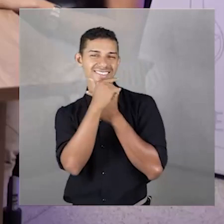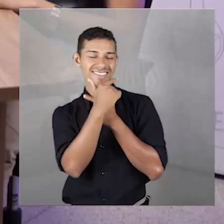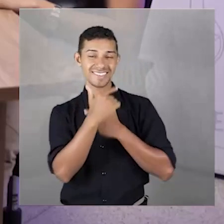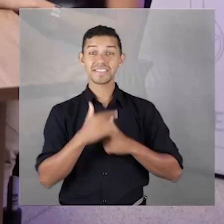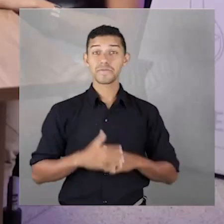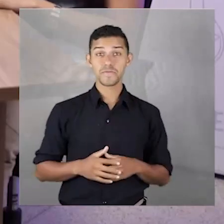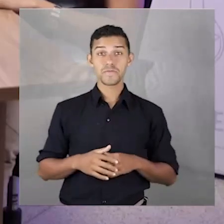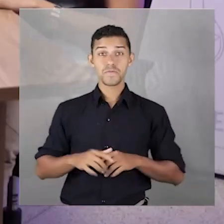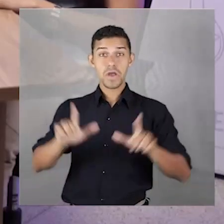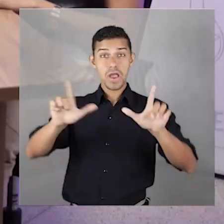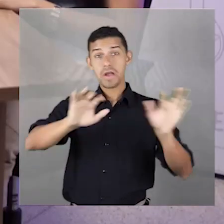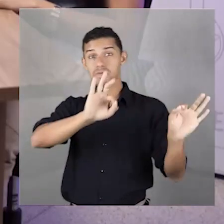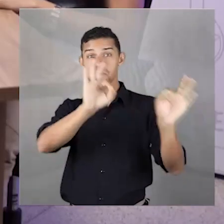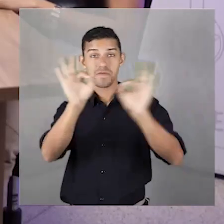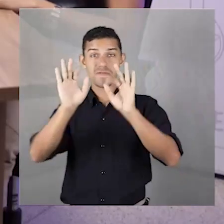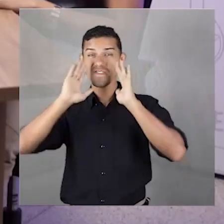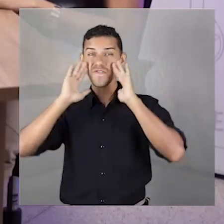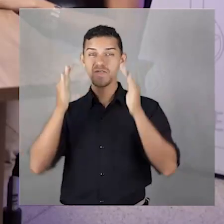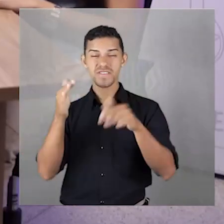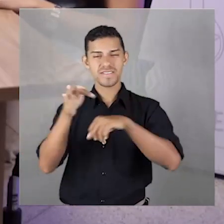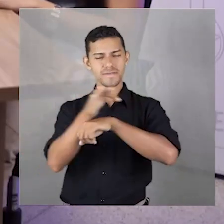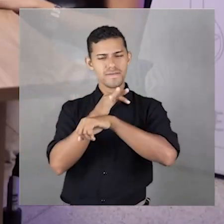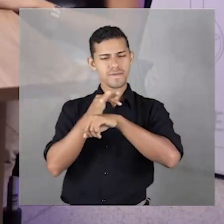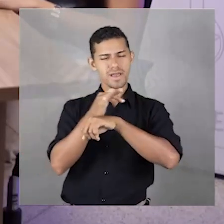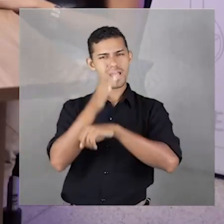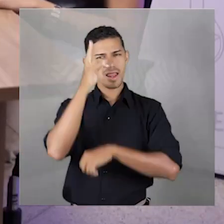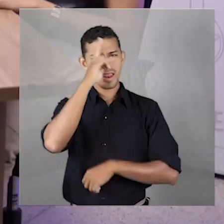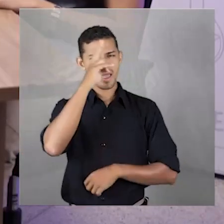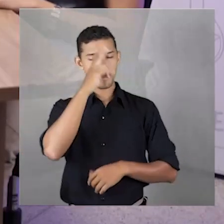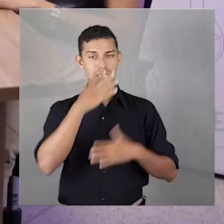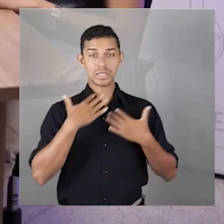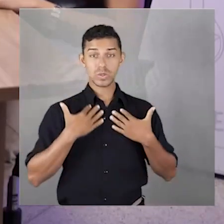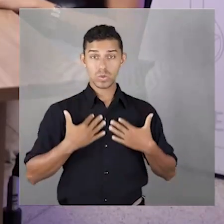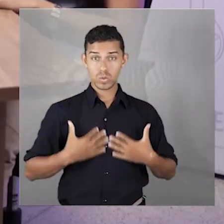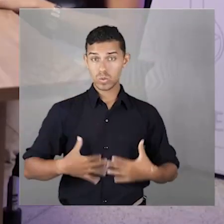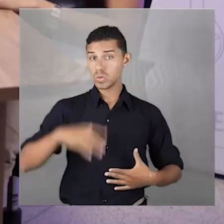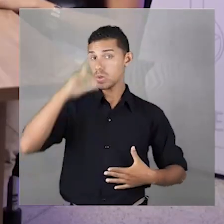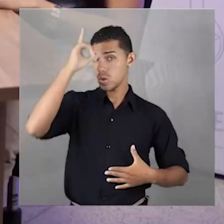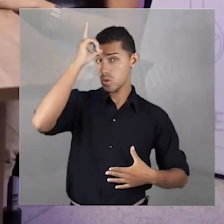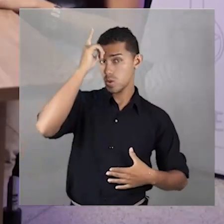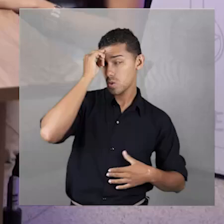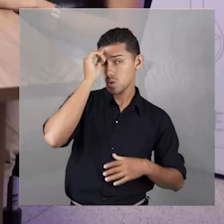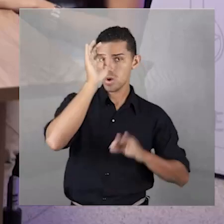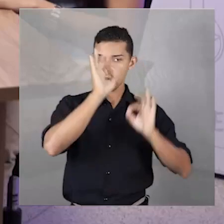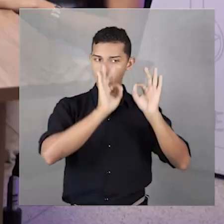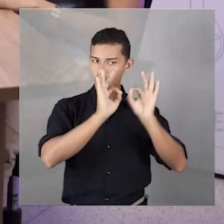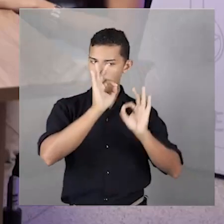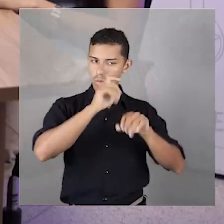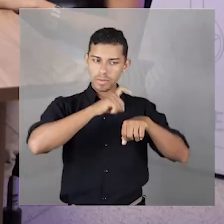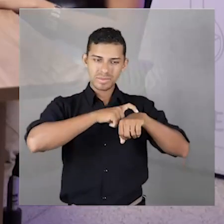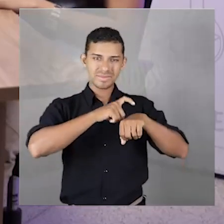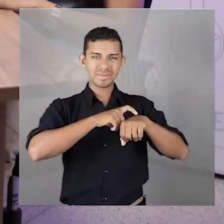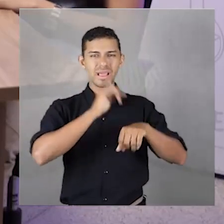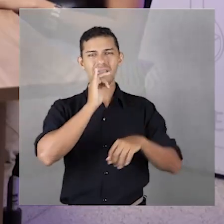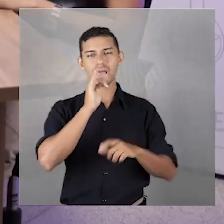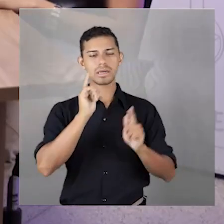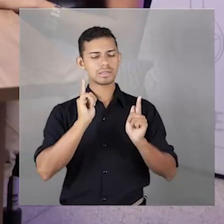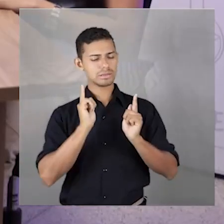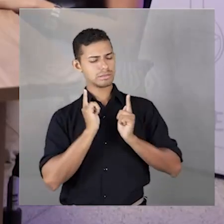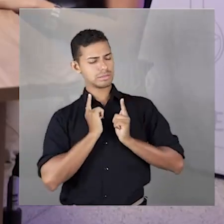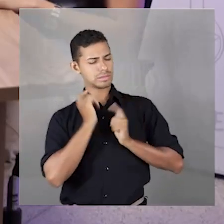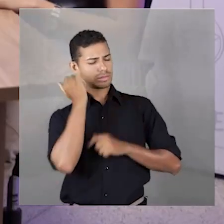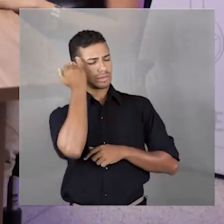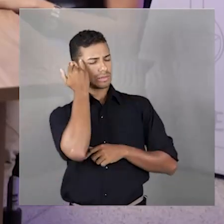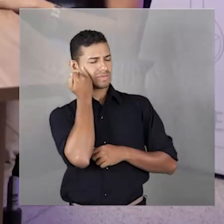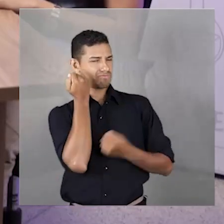né? Um programa voltado para férias, isso é muito importante. Lembrando do descanso, sem aquela questão do